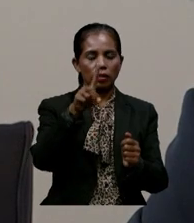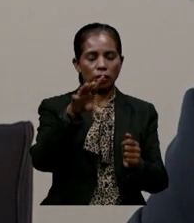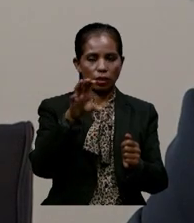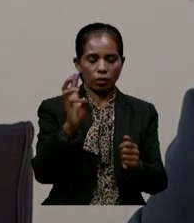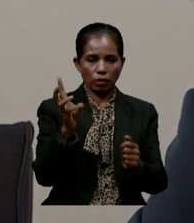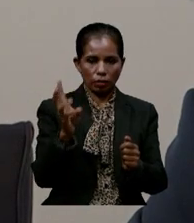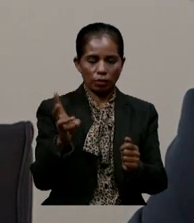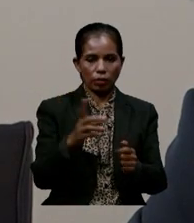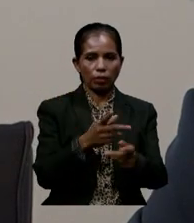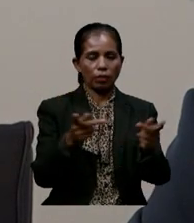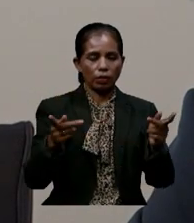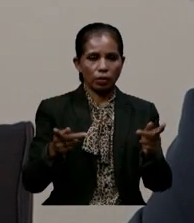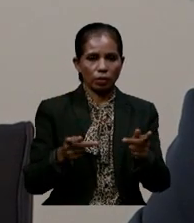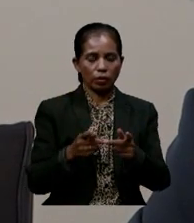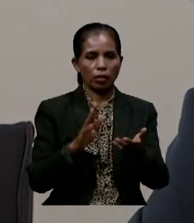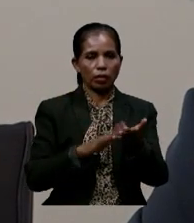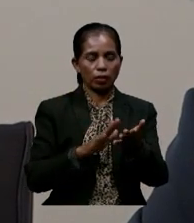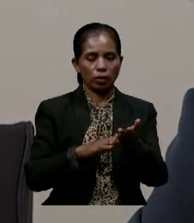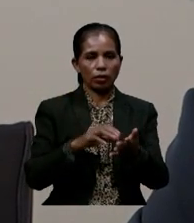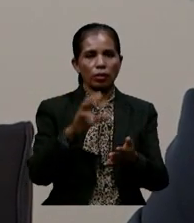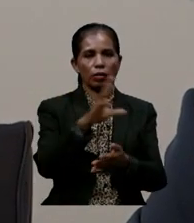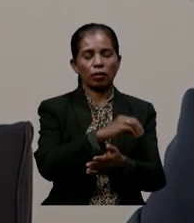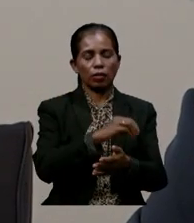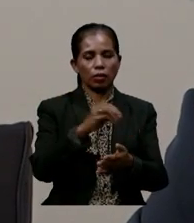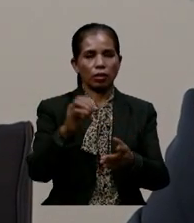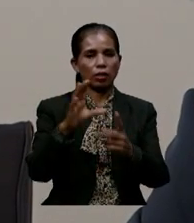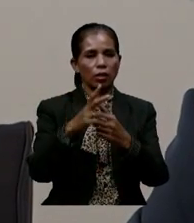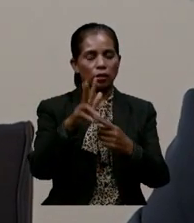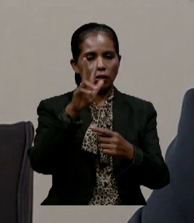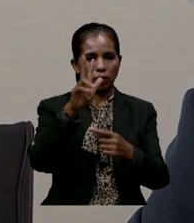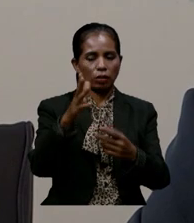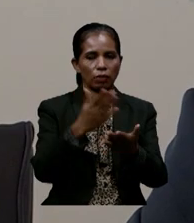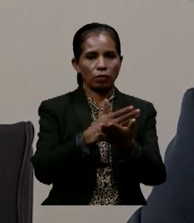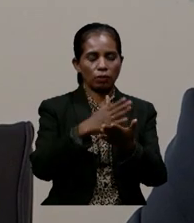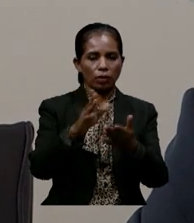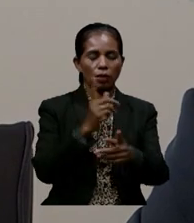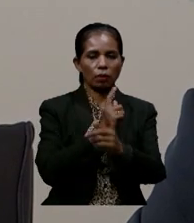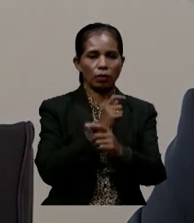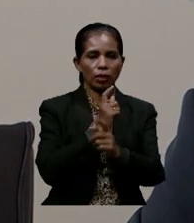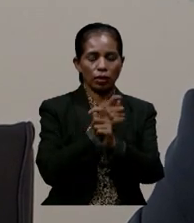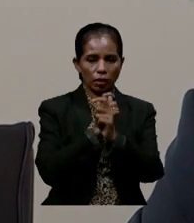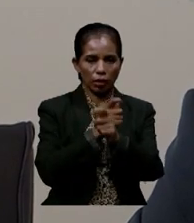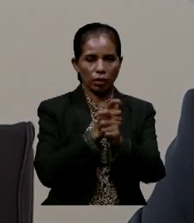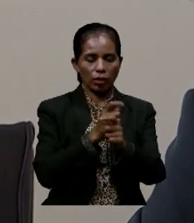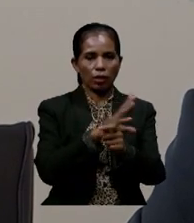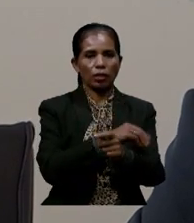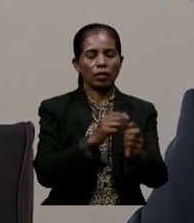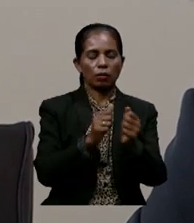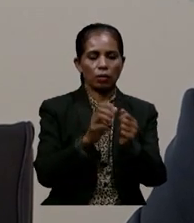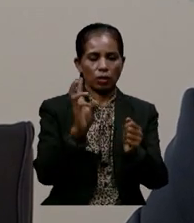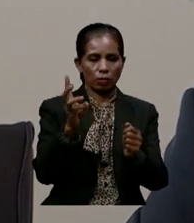Área conhecimento, ensino básico, terceiro ciclo, na mesma língua teto, e